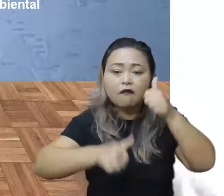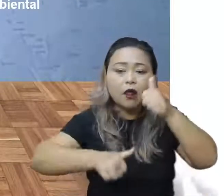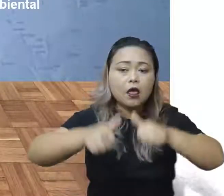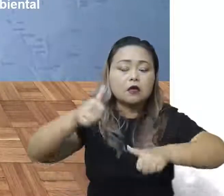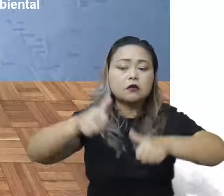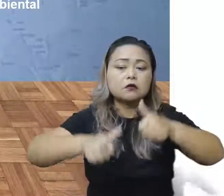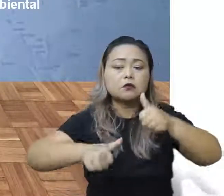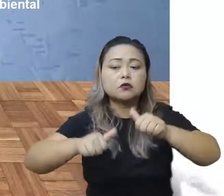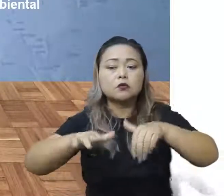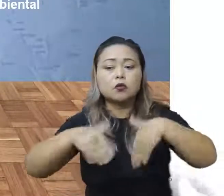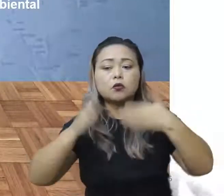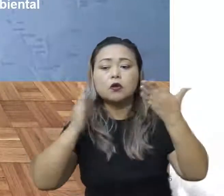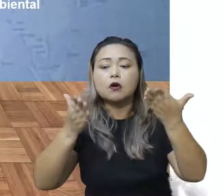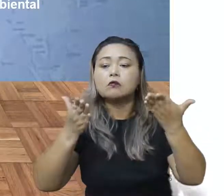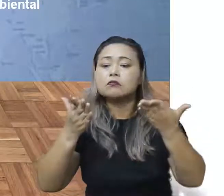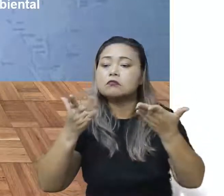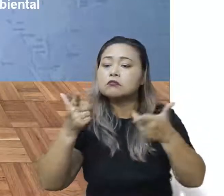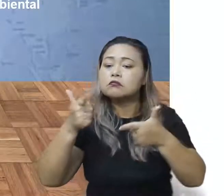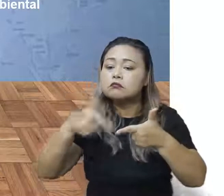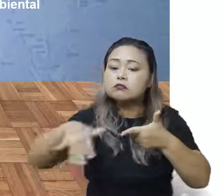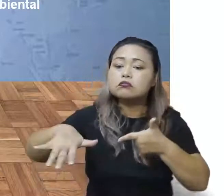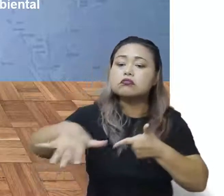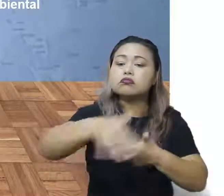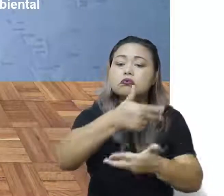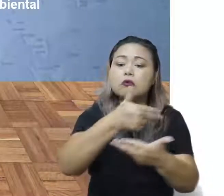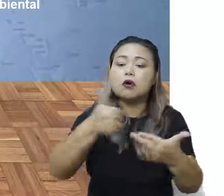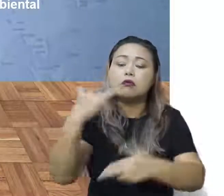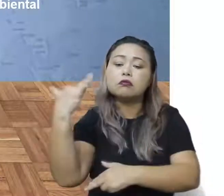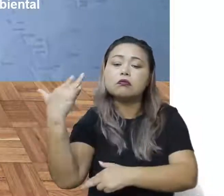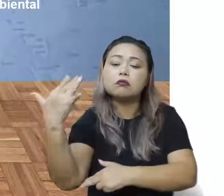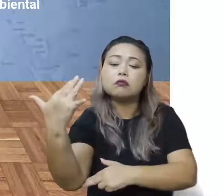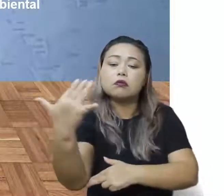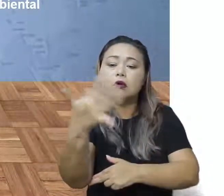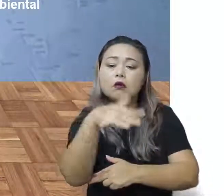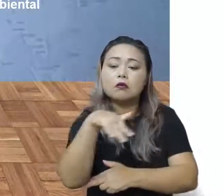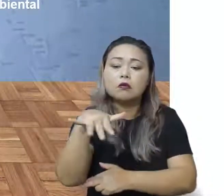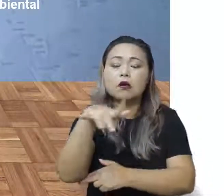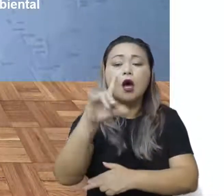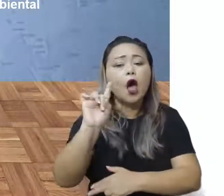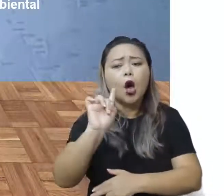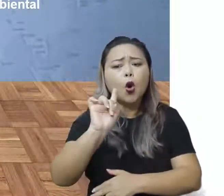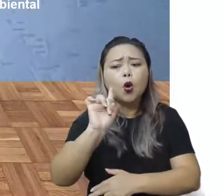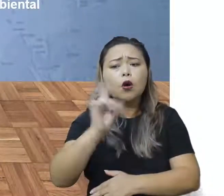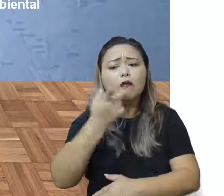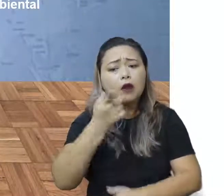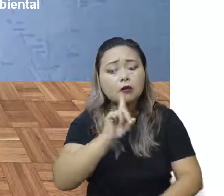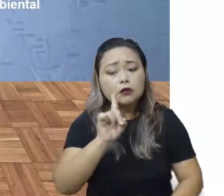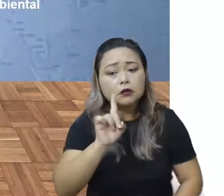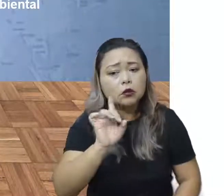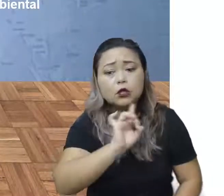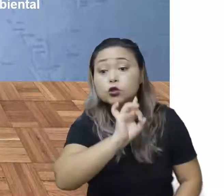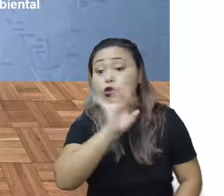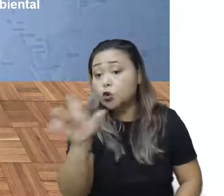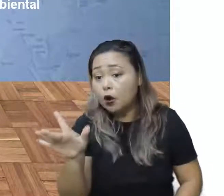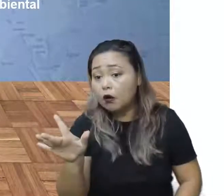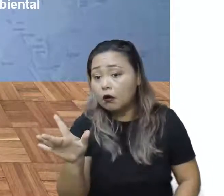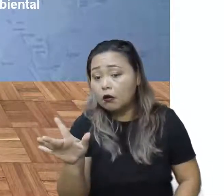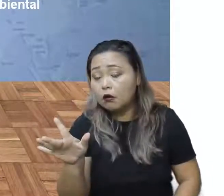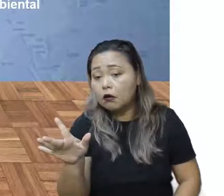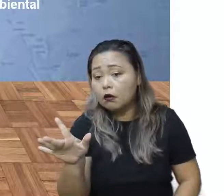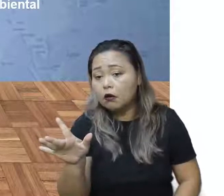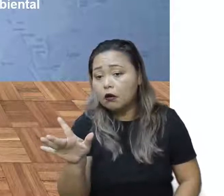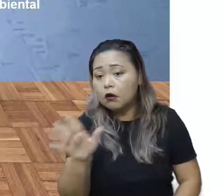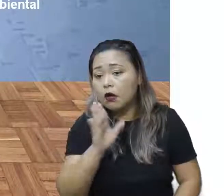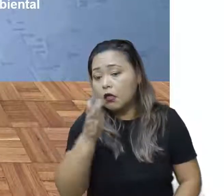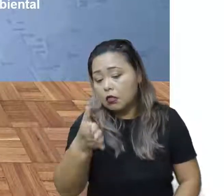avaliação sobre o meio ambiente. Mas eu quero dizer para vocês que não é só em